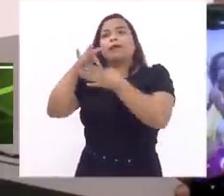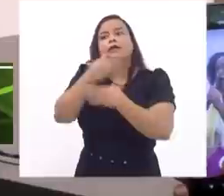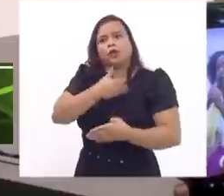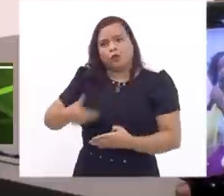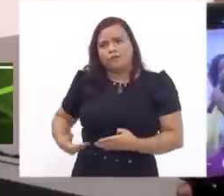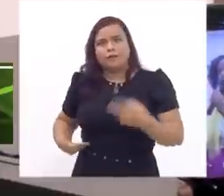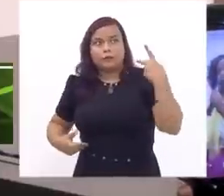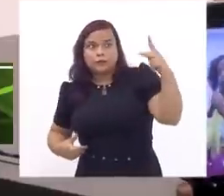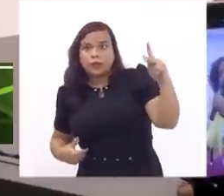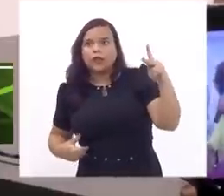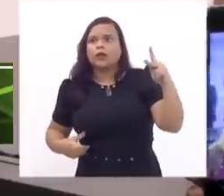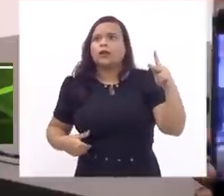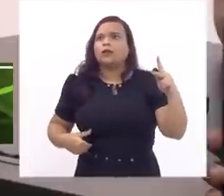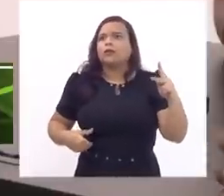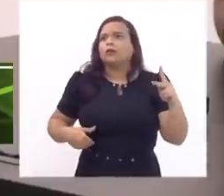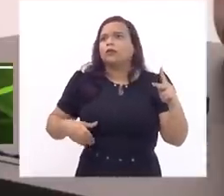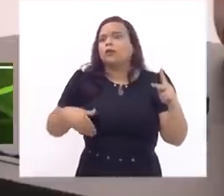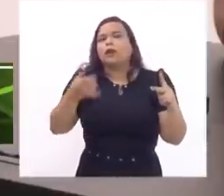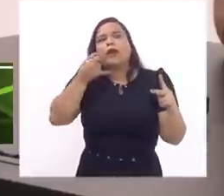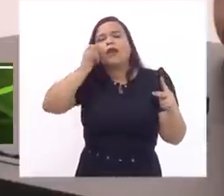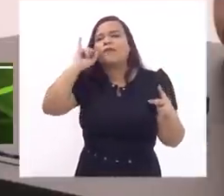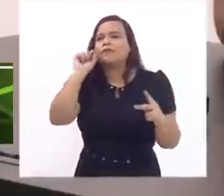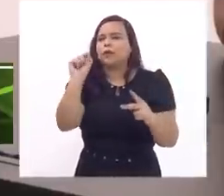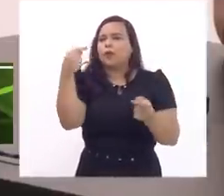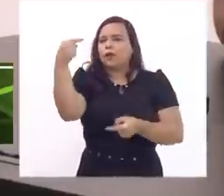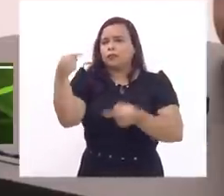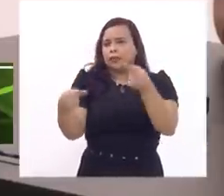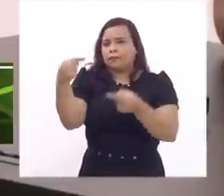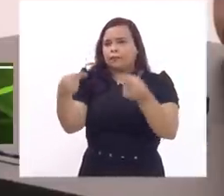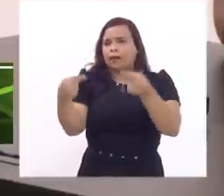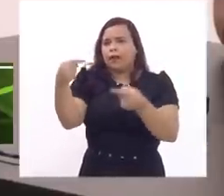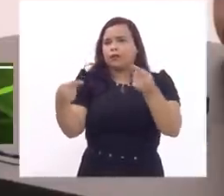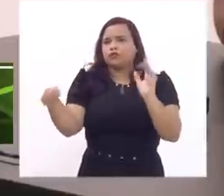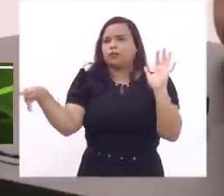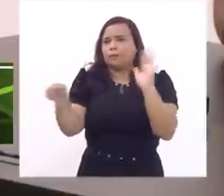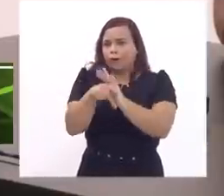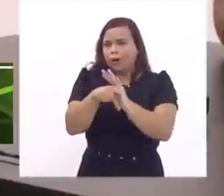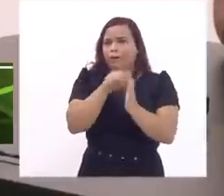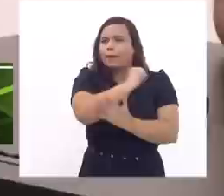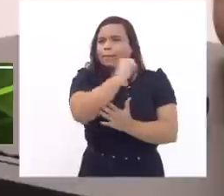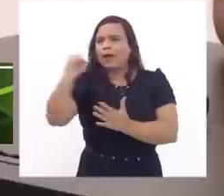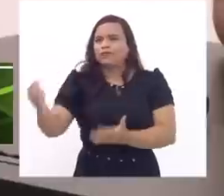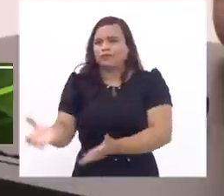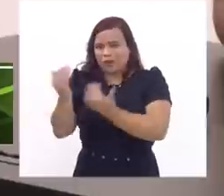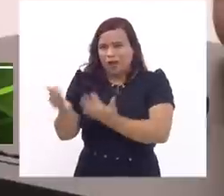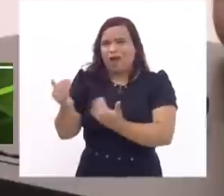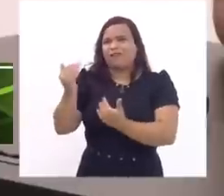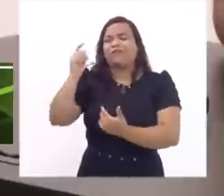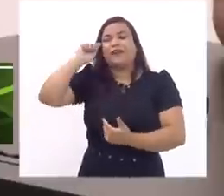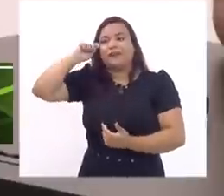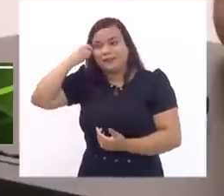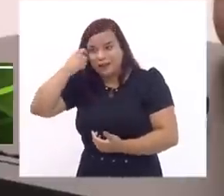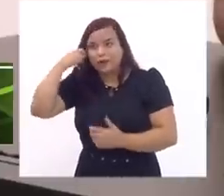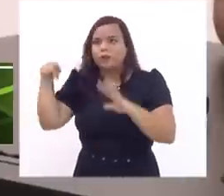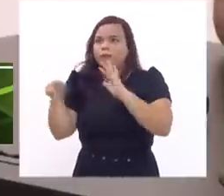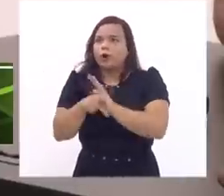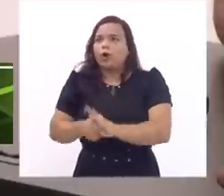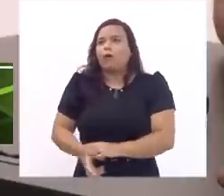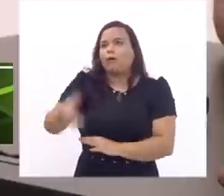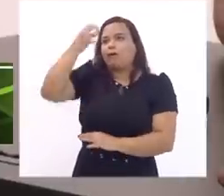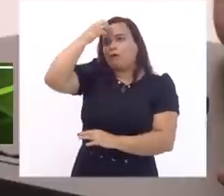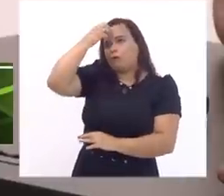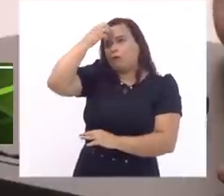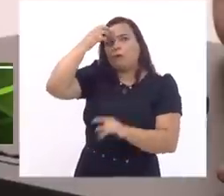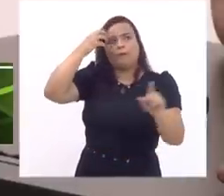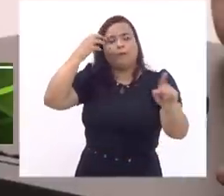sua base, de não atrelar o debate dos homicídios da juventude negra única e exclusivamente às